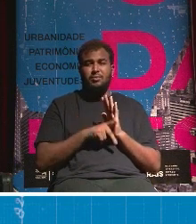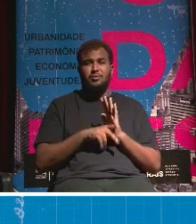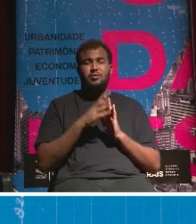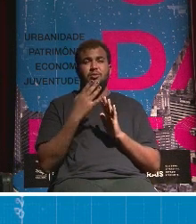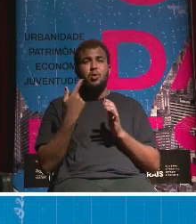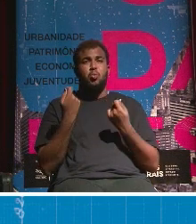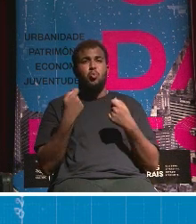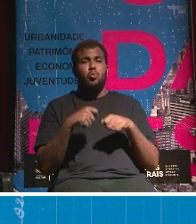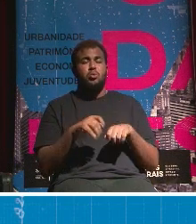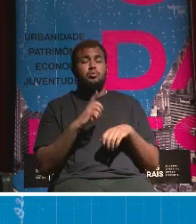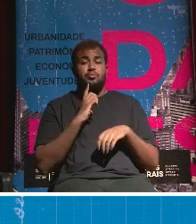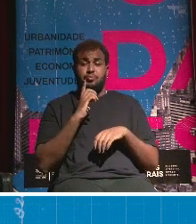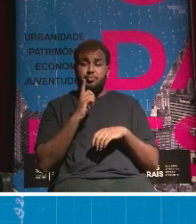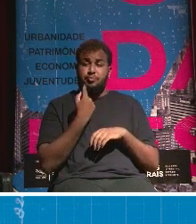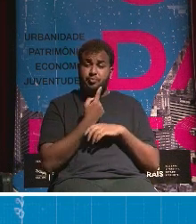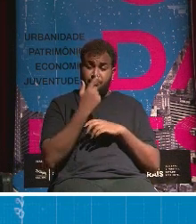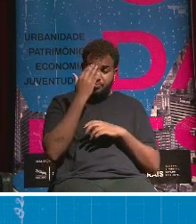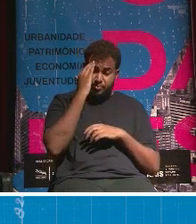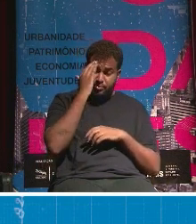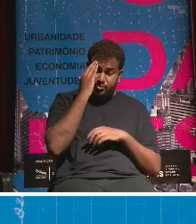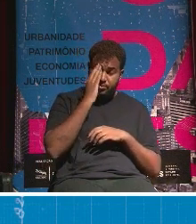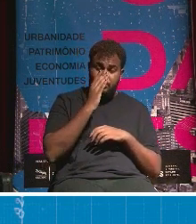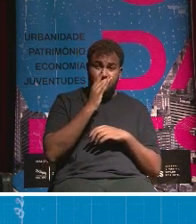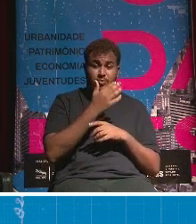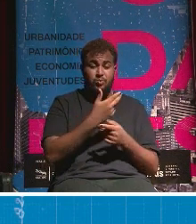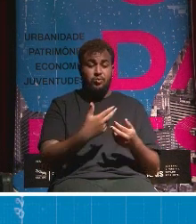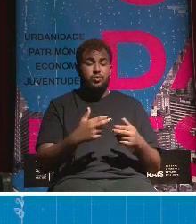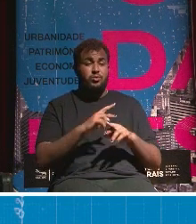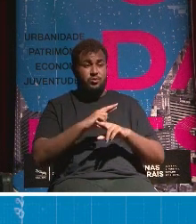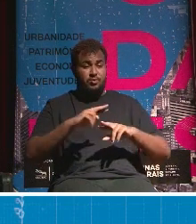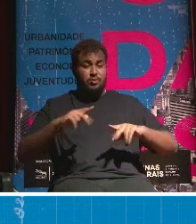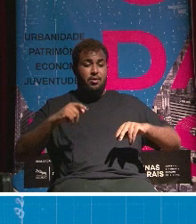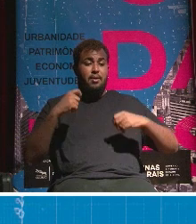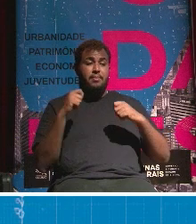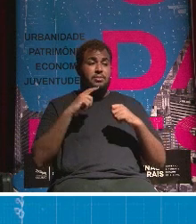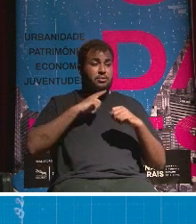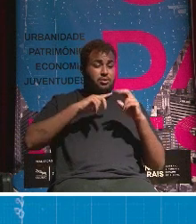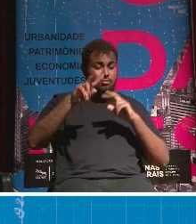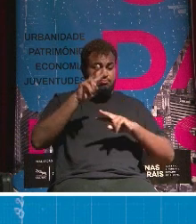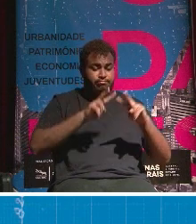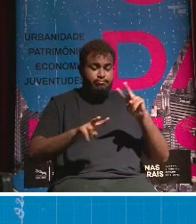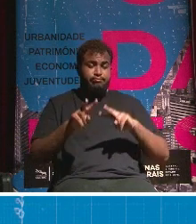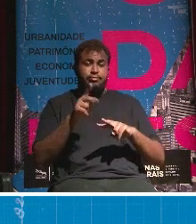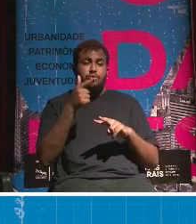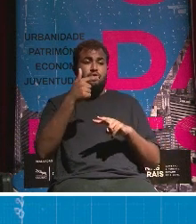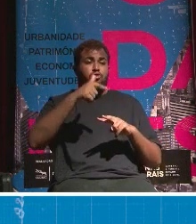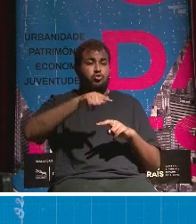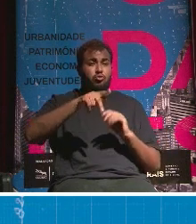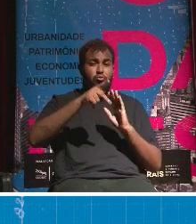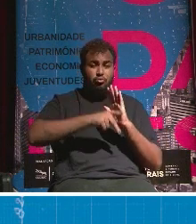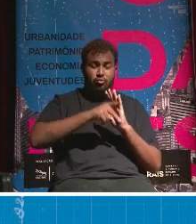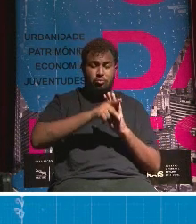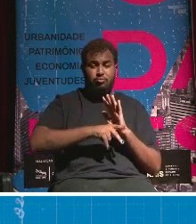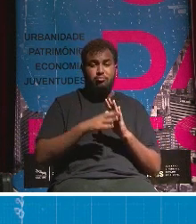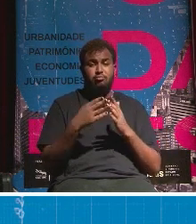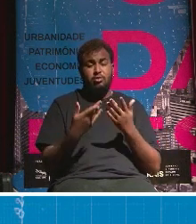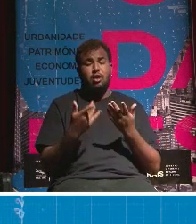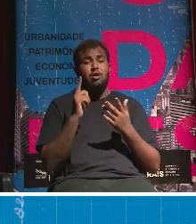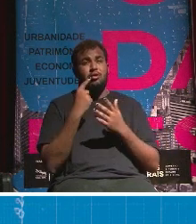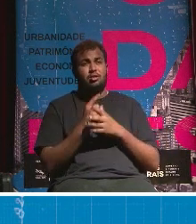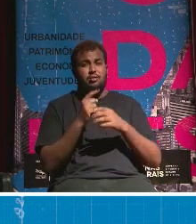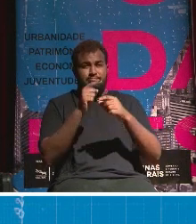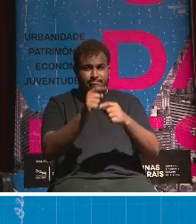causal, nós entendemos que situações diferentes remetem a uma revisão do planejamento, no efeitual a gente